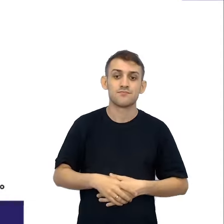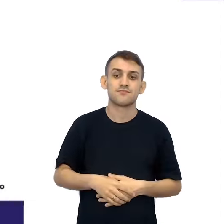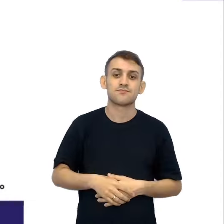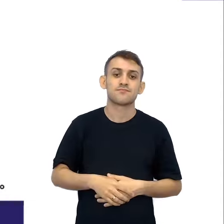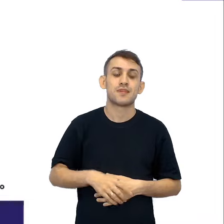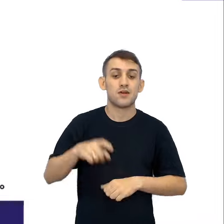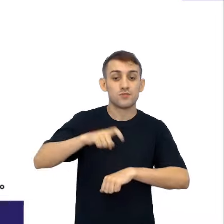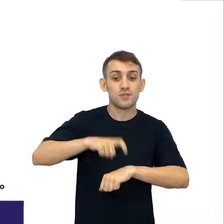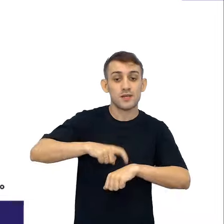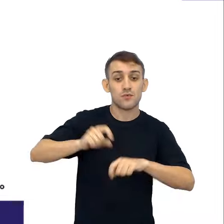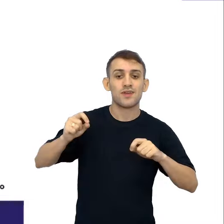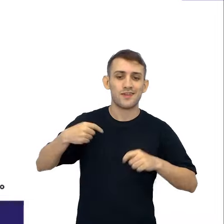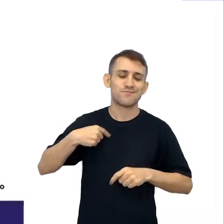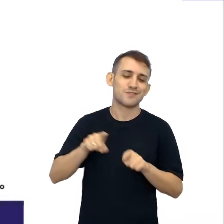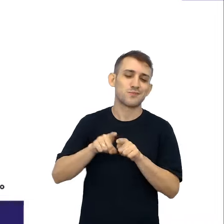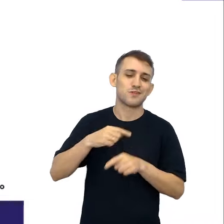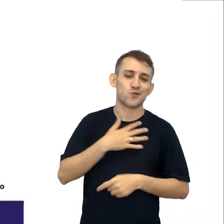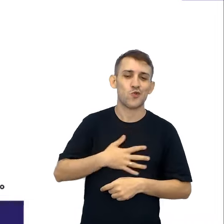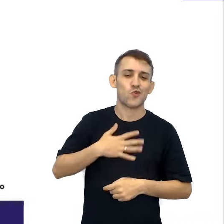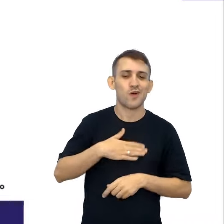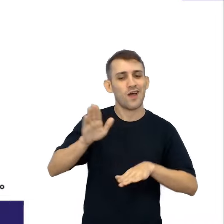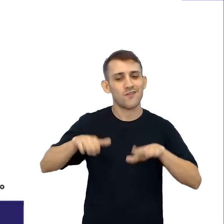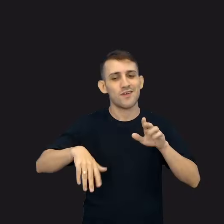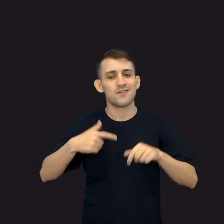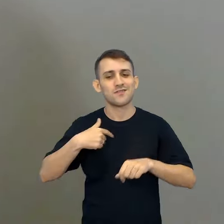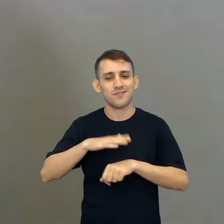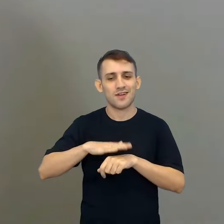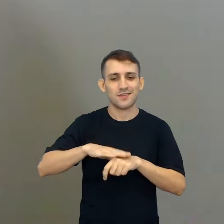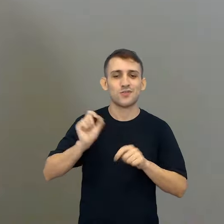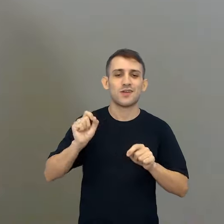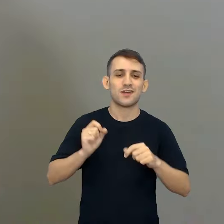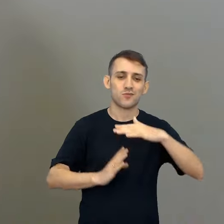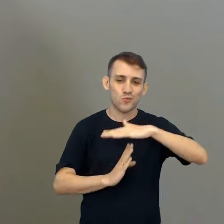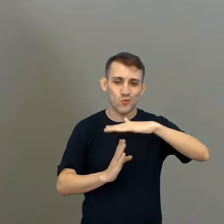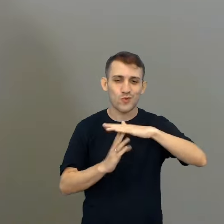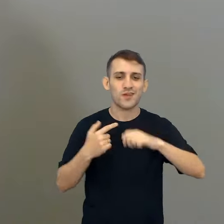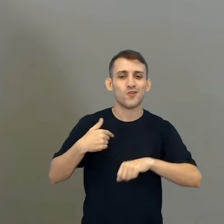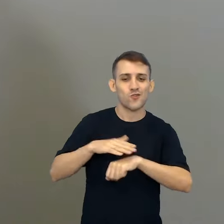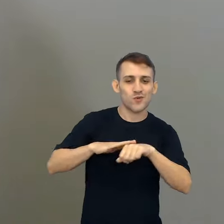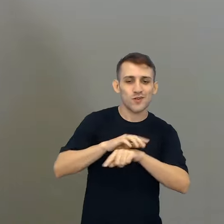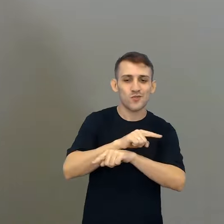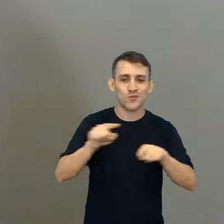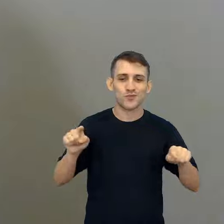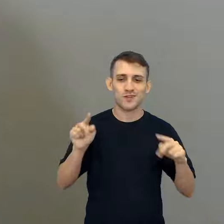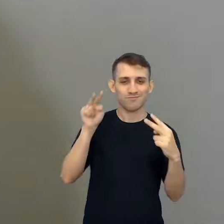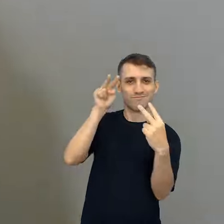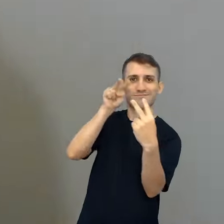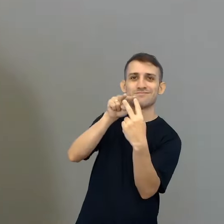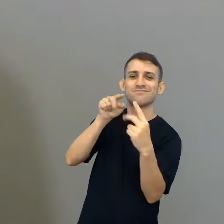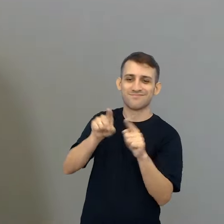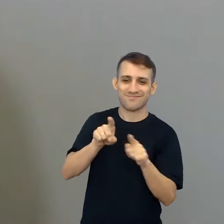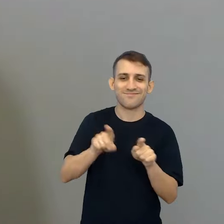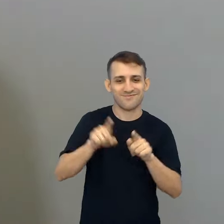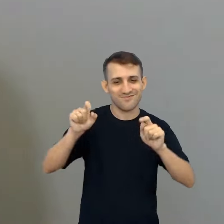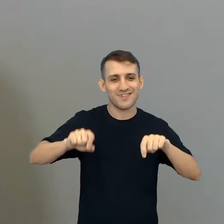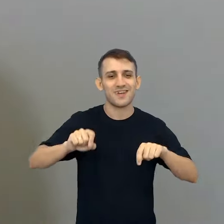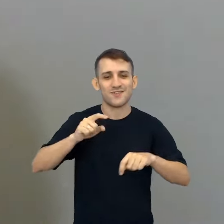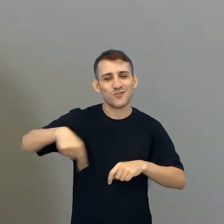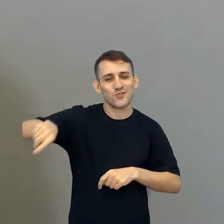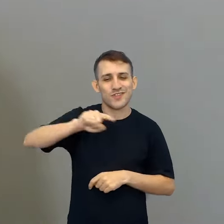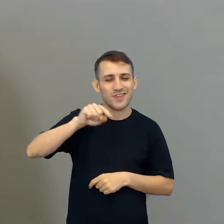momento em que eu também gosto, né, às vezes, de fazer uma pequena pausa e conversar com vocês, olho no olho, para quem estiver